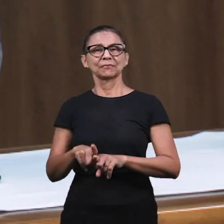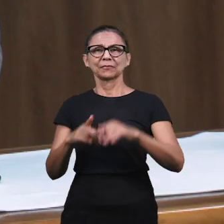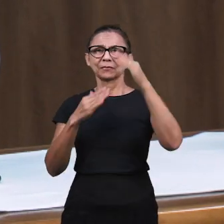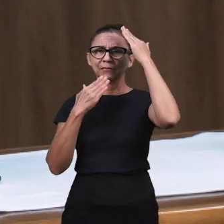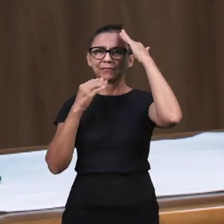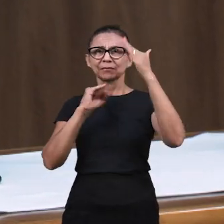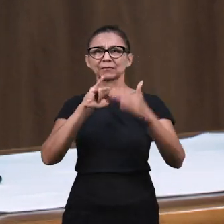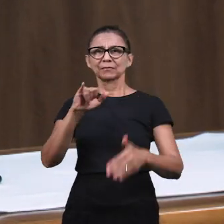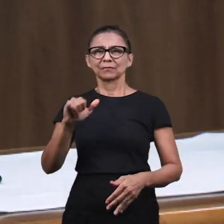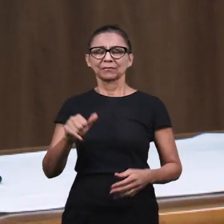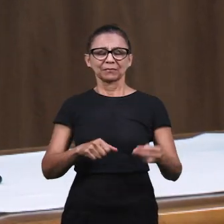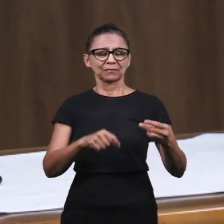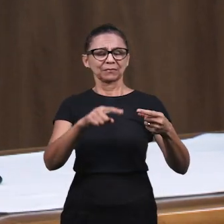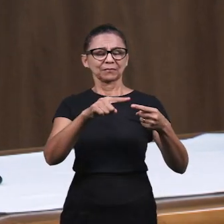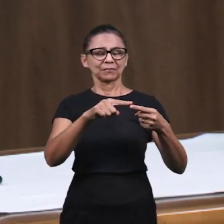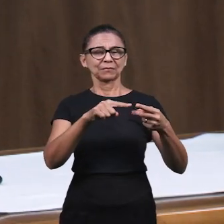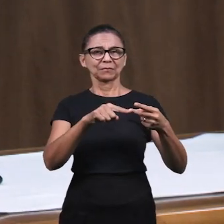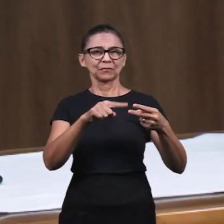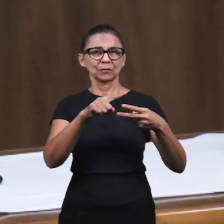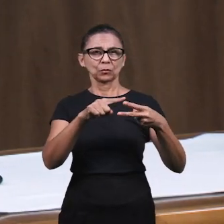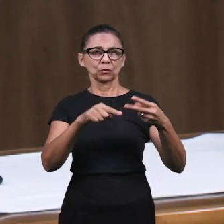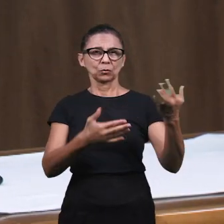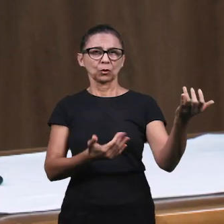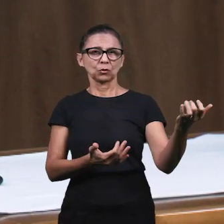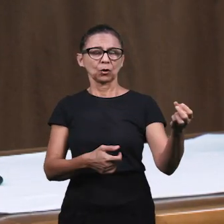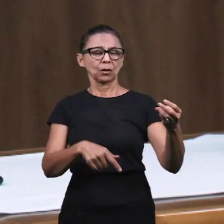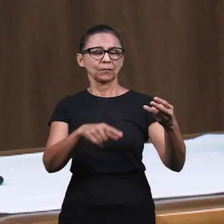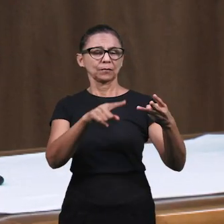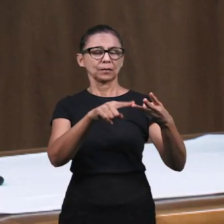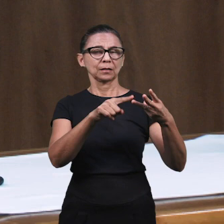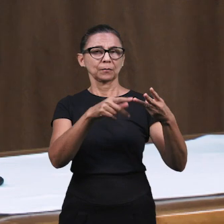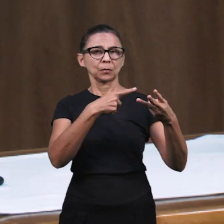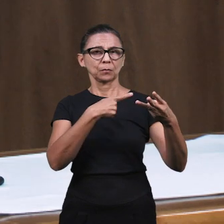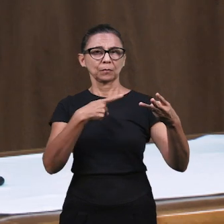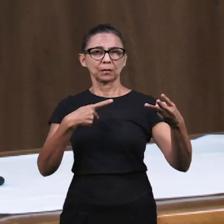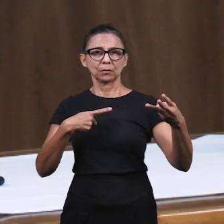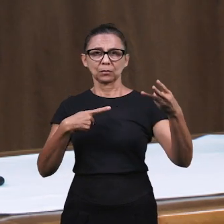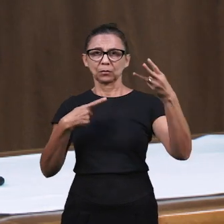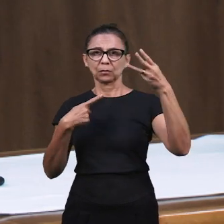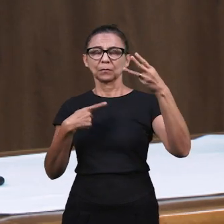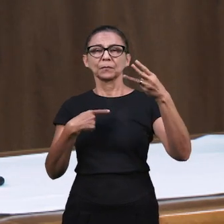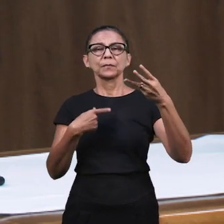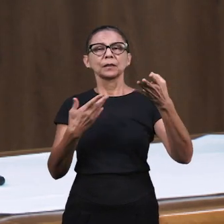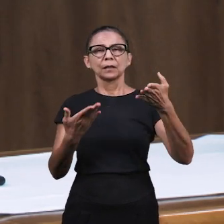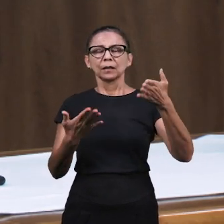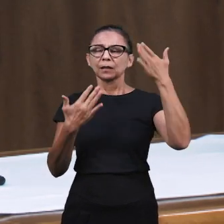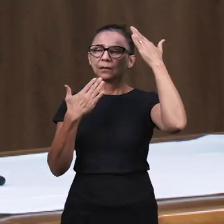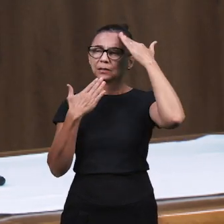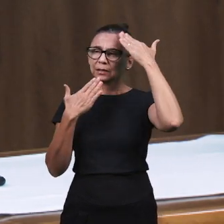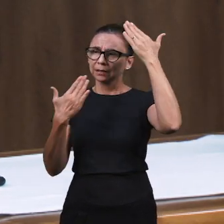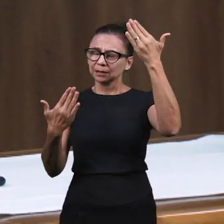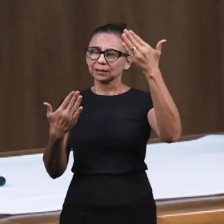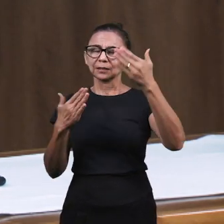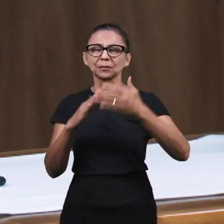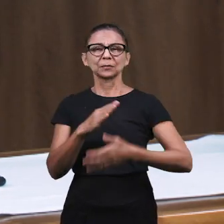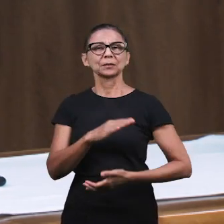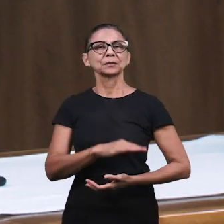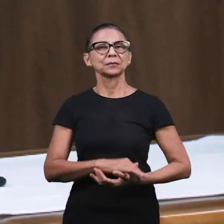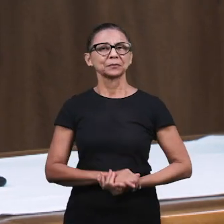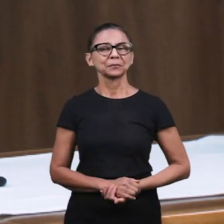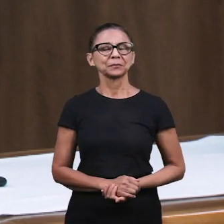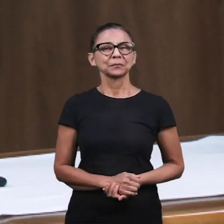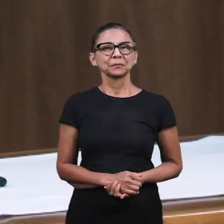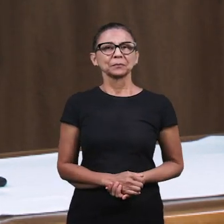também de agradecimento ao Jardel, à Júlia, os jovens que gravaram os vídeos para enviar, e ao pastor Rony